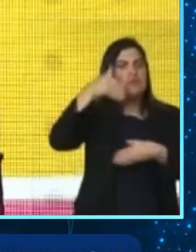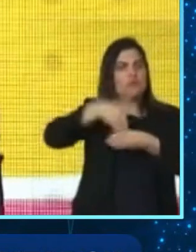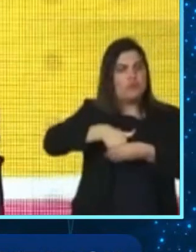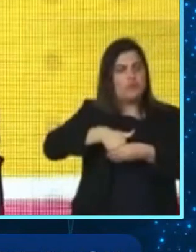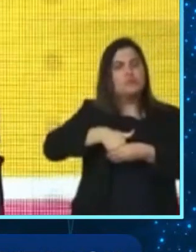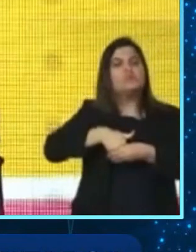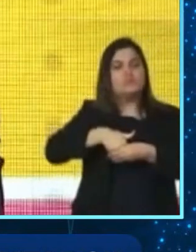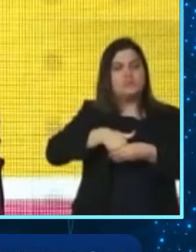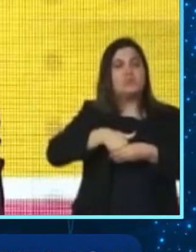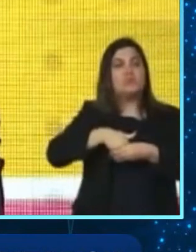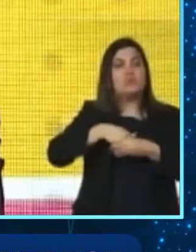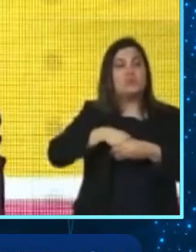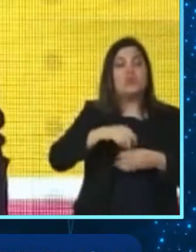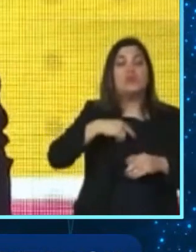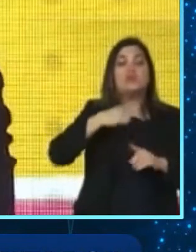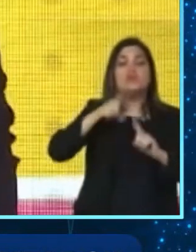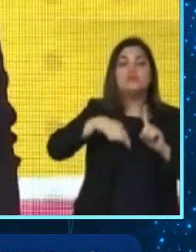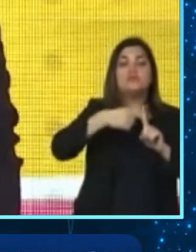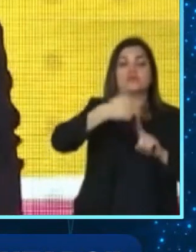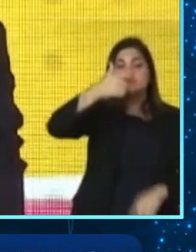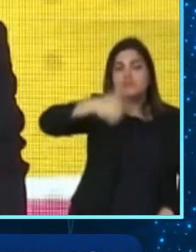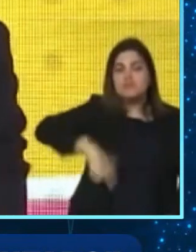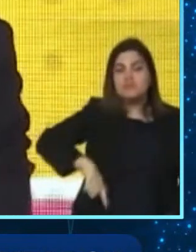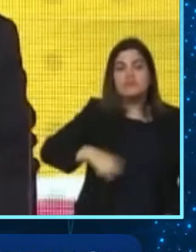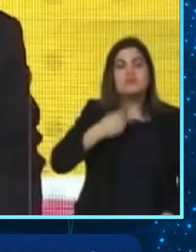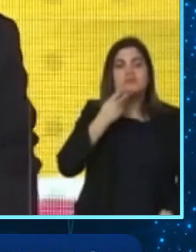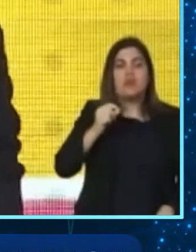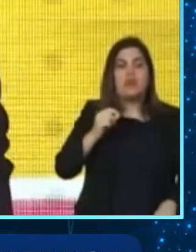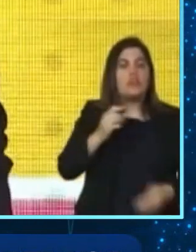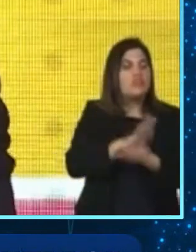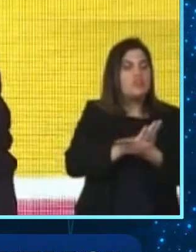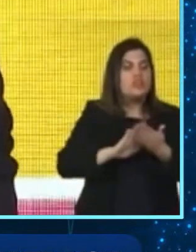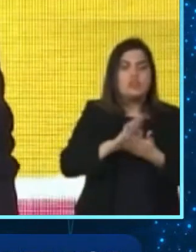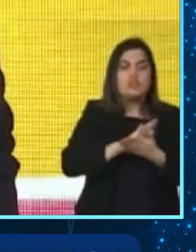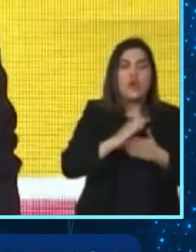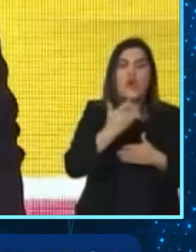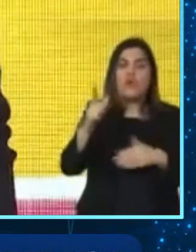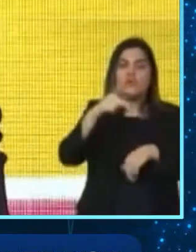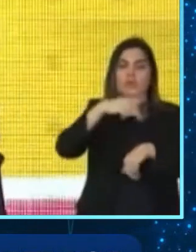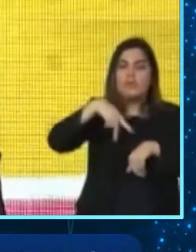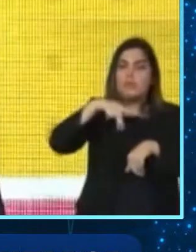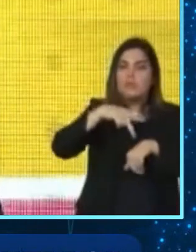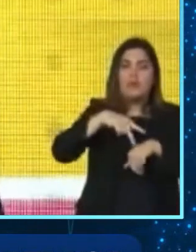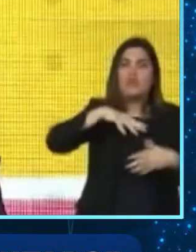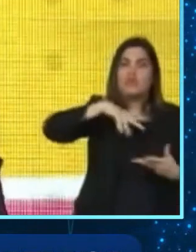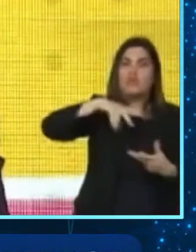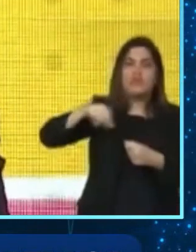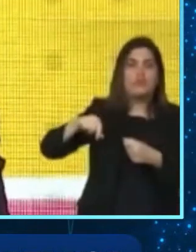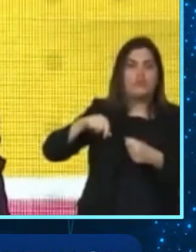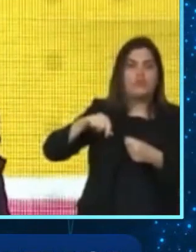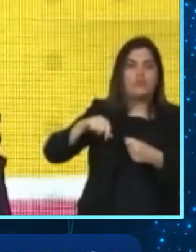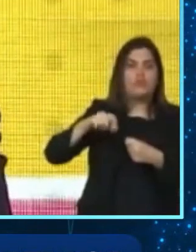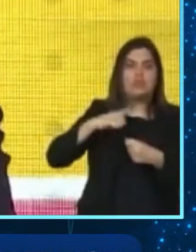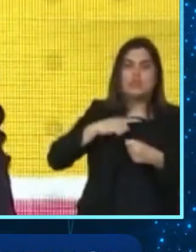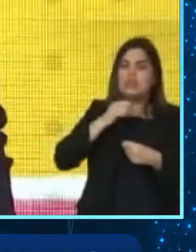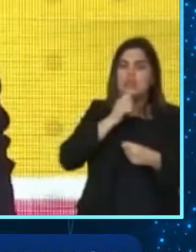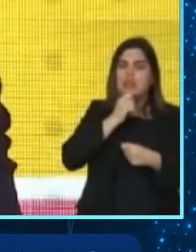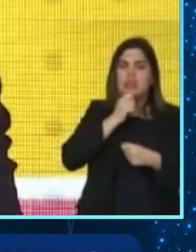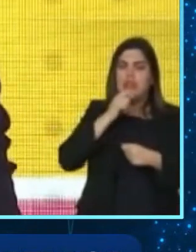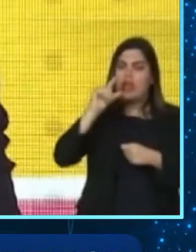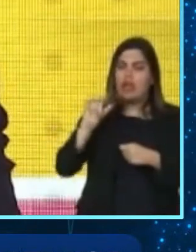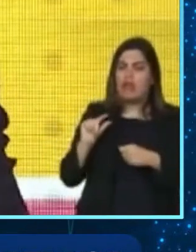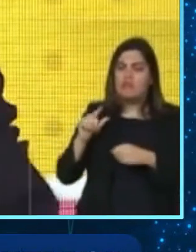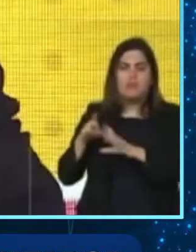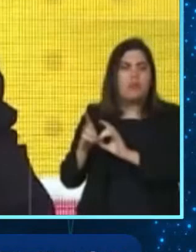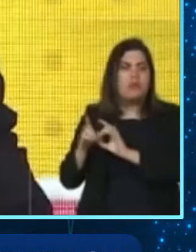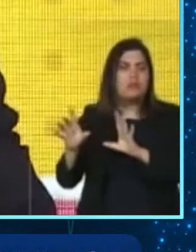da vez. E o Golias da vez, infelizmente, com a inversão de valores que a gente tem aqui no Brasil hoje, é o Davi,